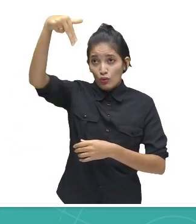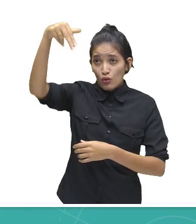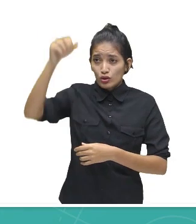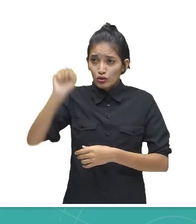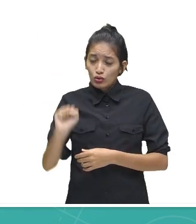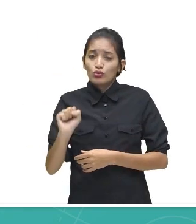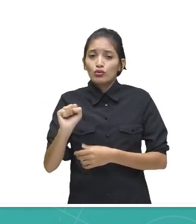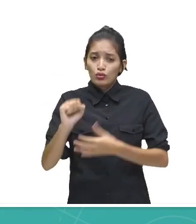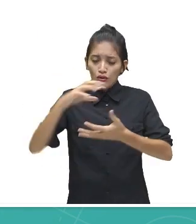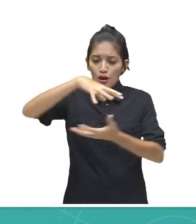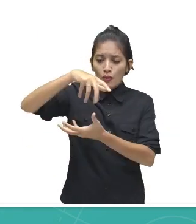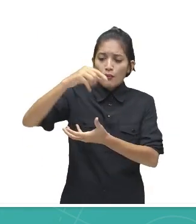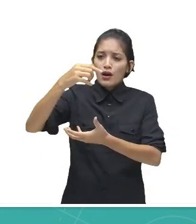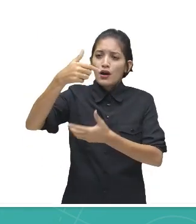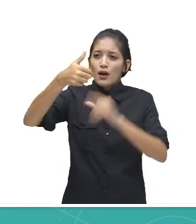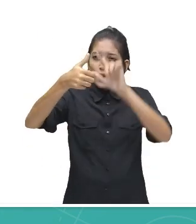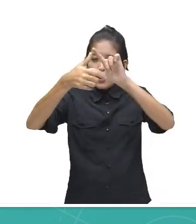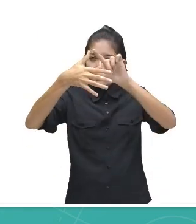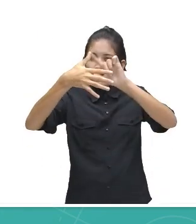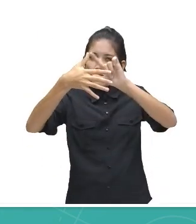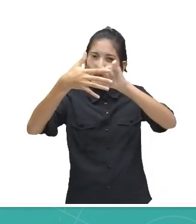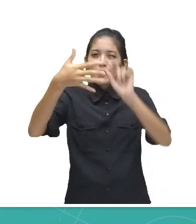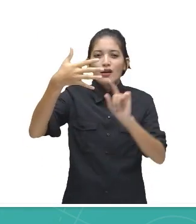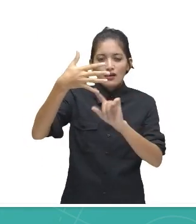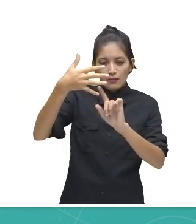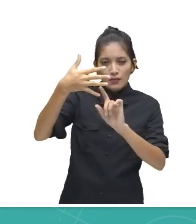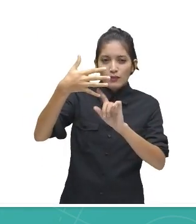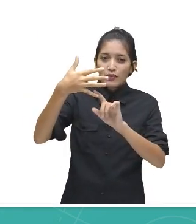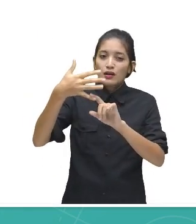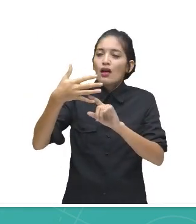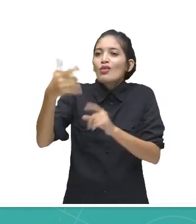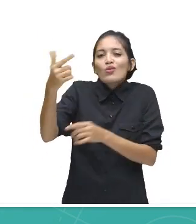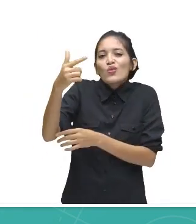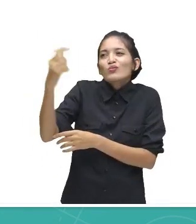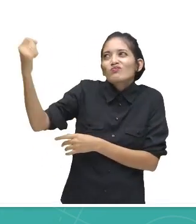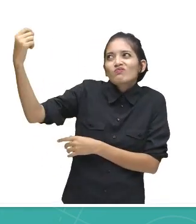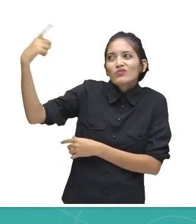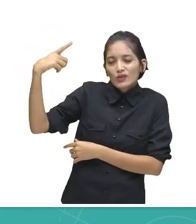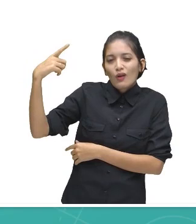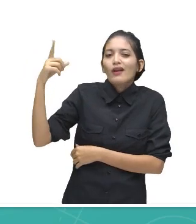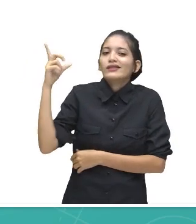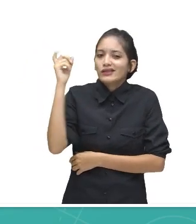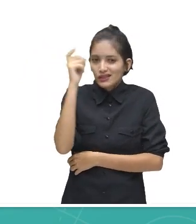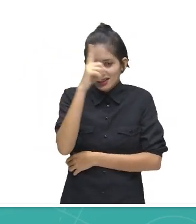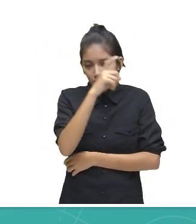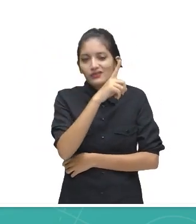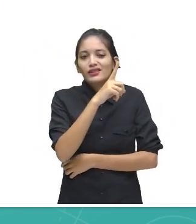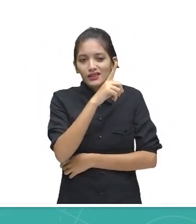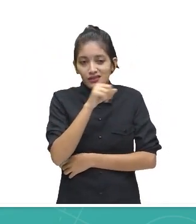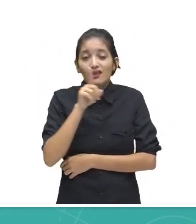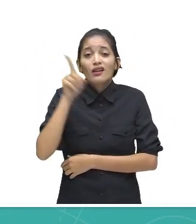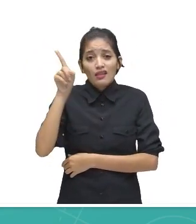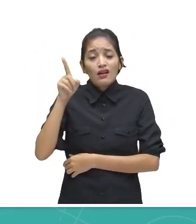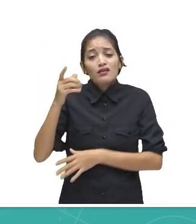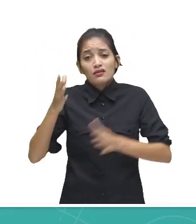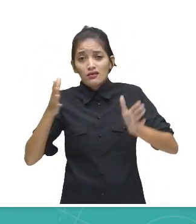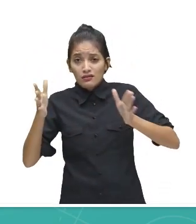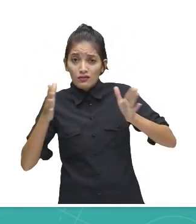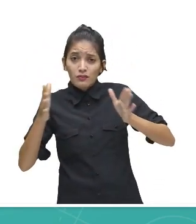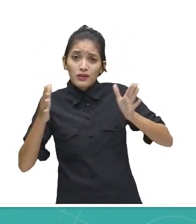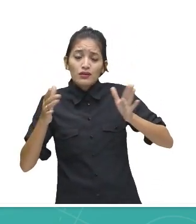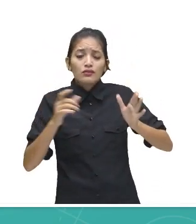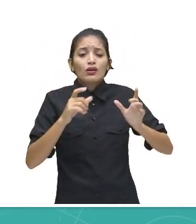planeta, elas recebem ainda menos intensidade dos raios solares, né? Durante o inverno lá para eles, tem